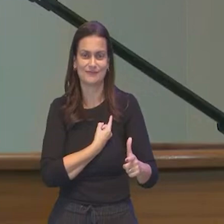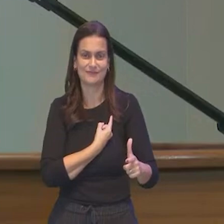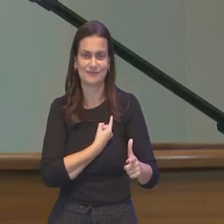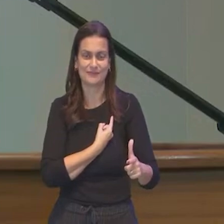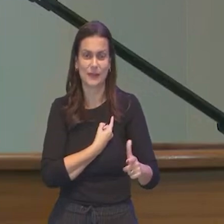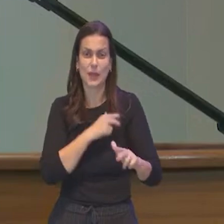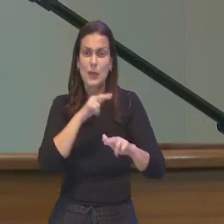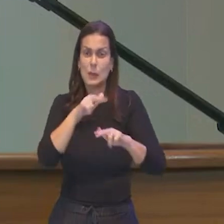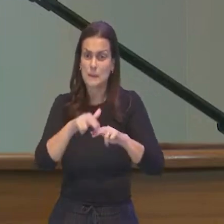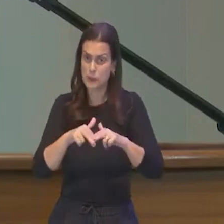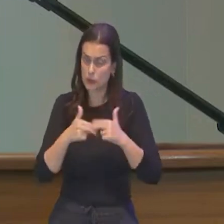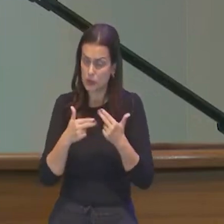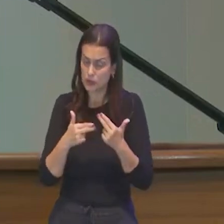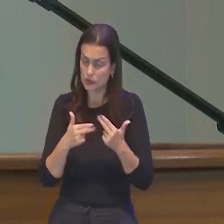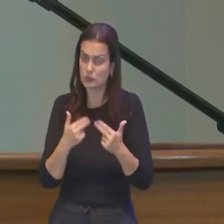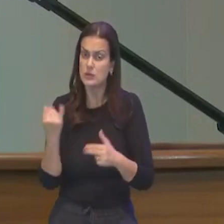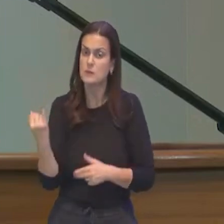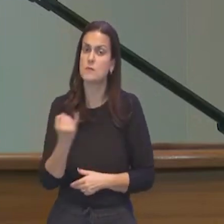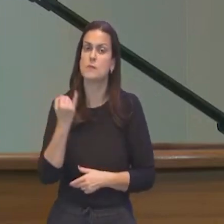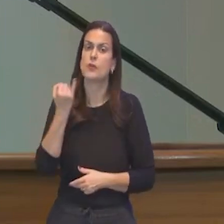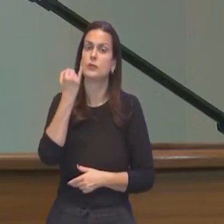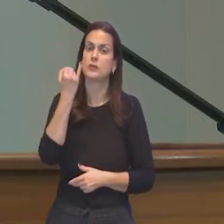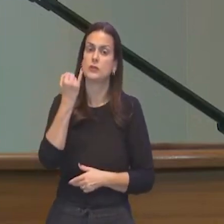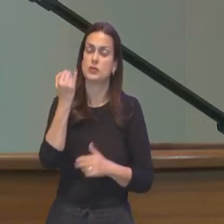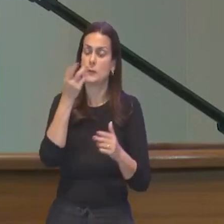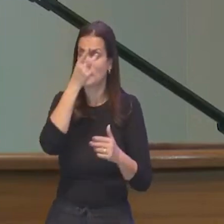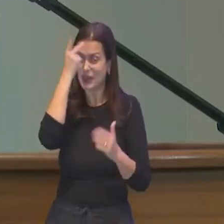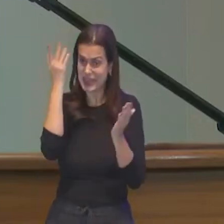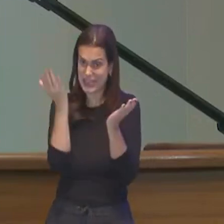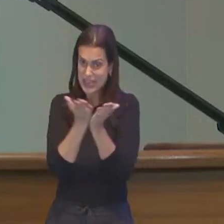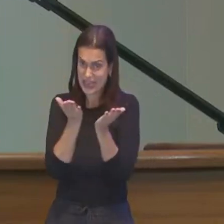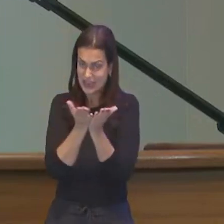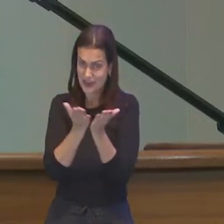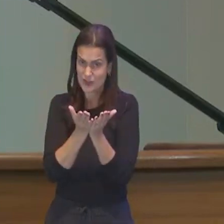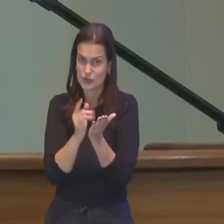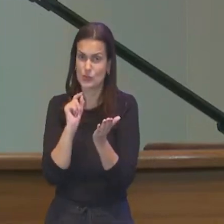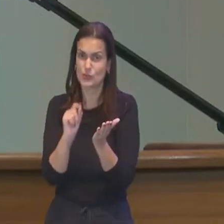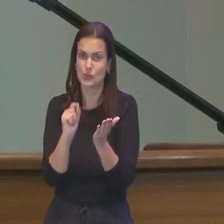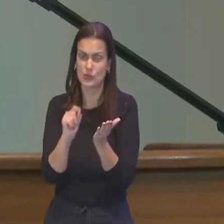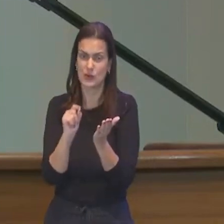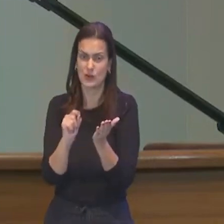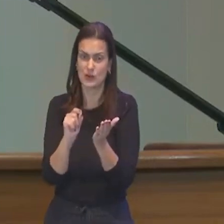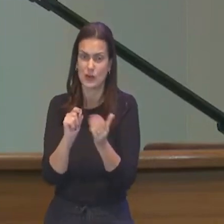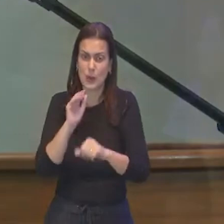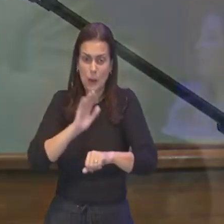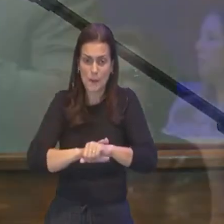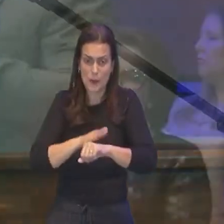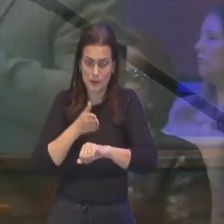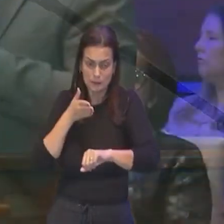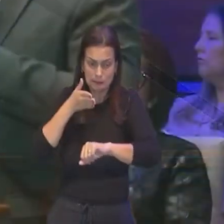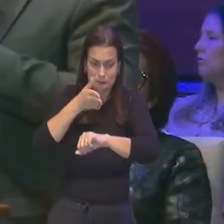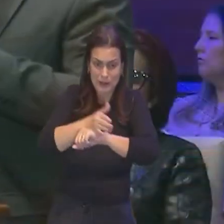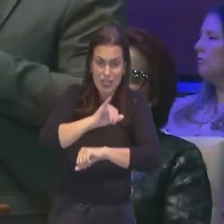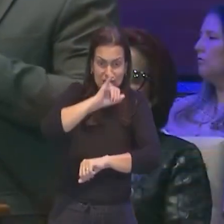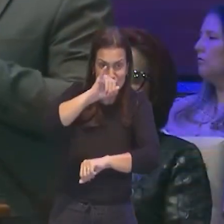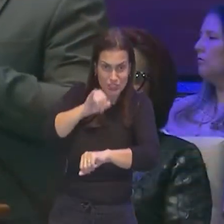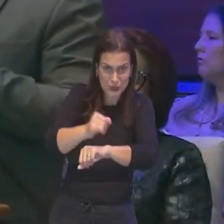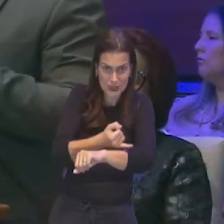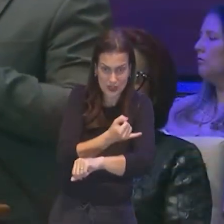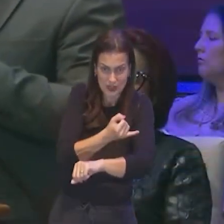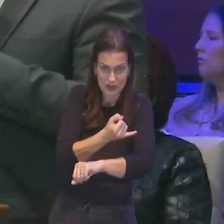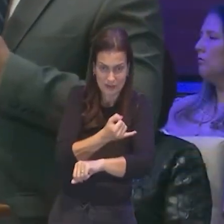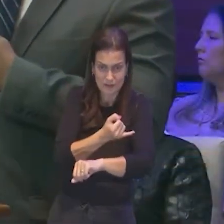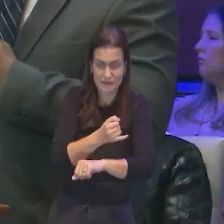É por isso que é muito significativo para o crente, para o cristão, quando ele vai a Jerusalém, quando ele vai a